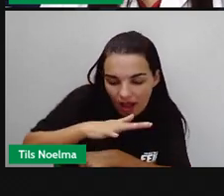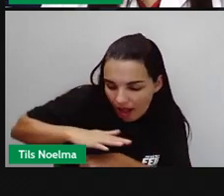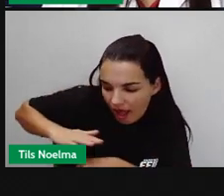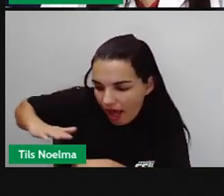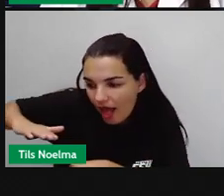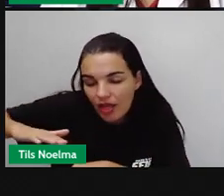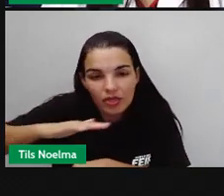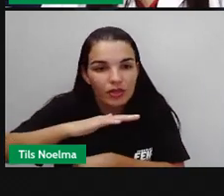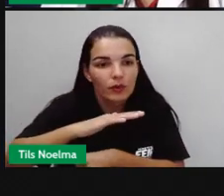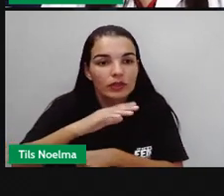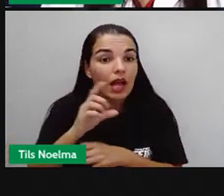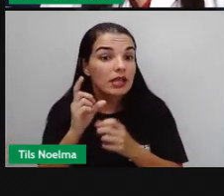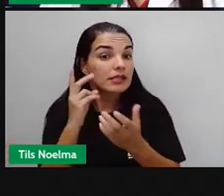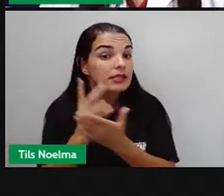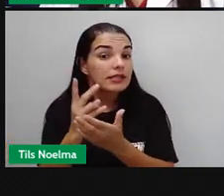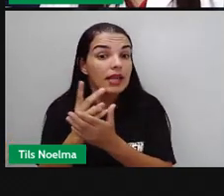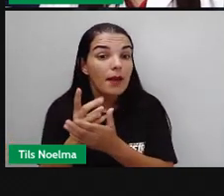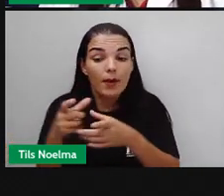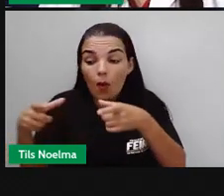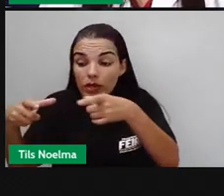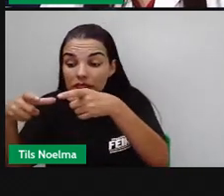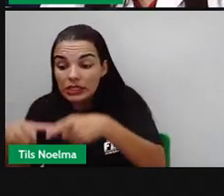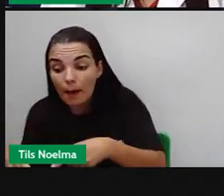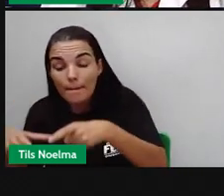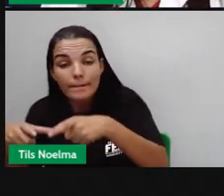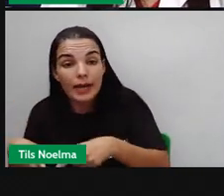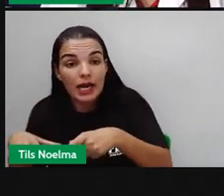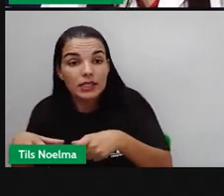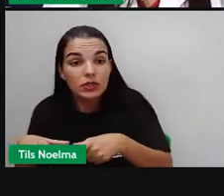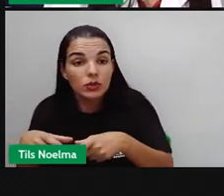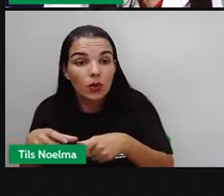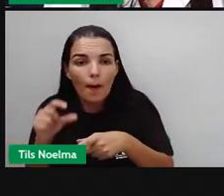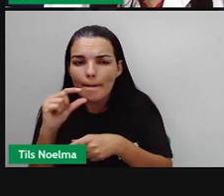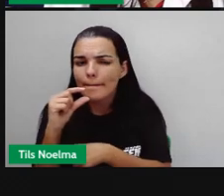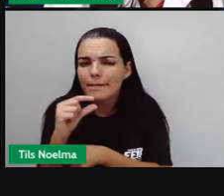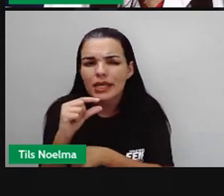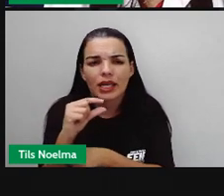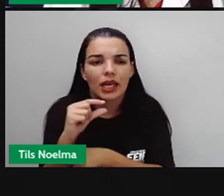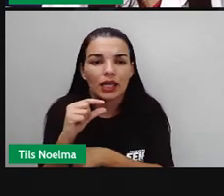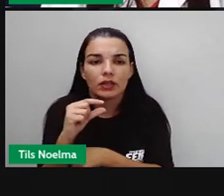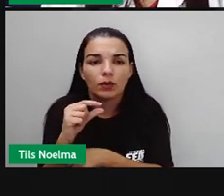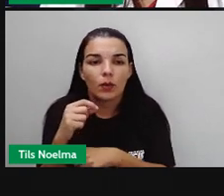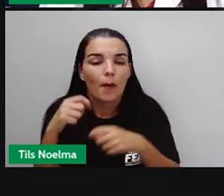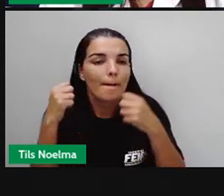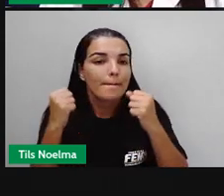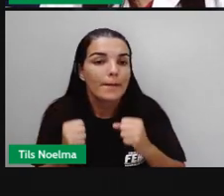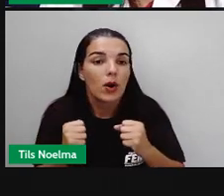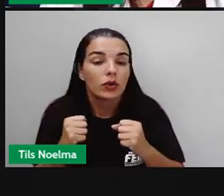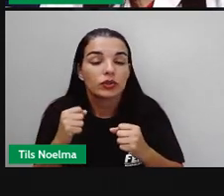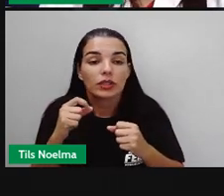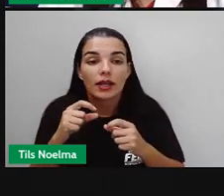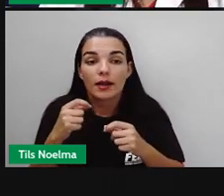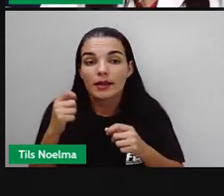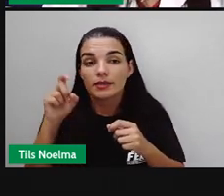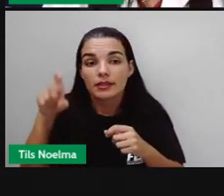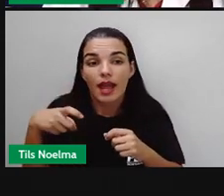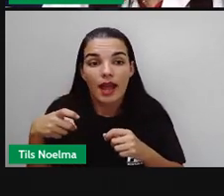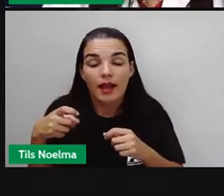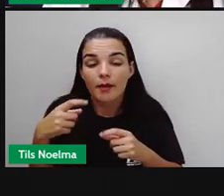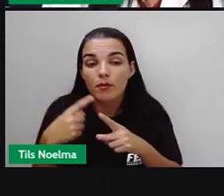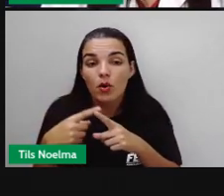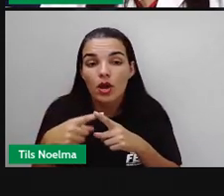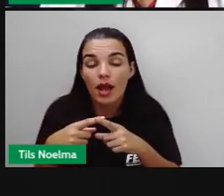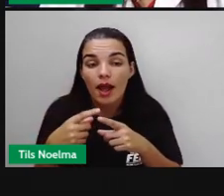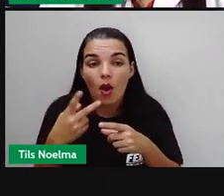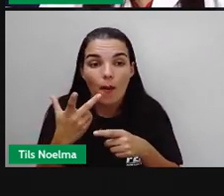casinha. Sempre eles vão delimitar o espaço por se tratar de uma história que ela é curta. Isso